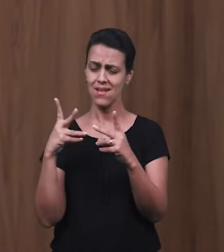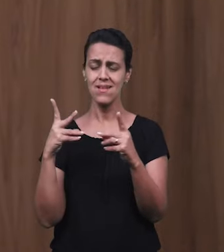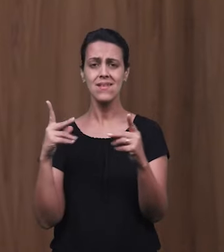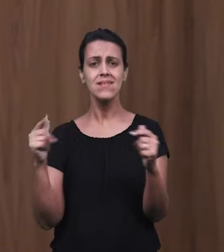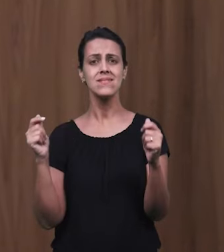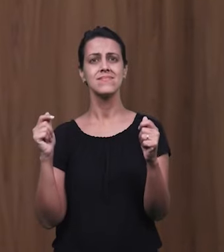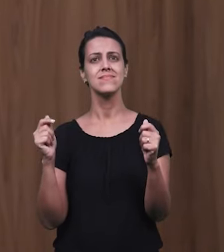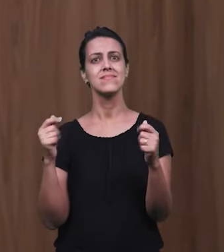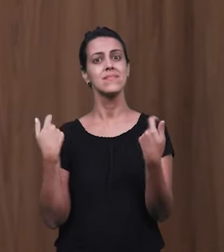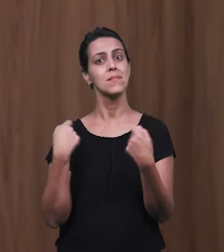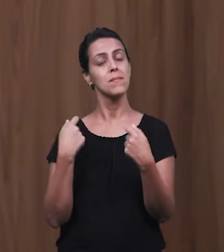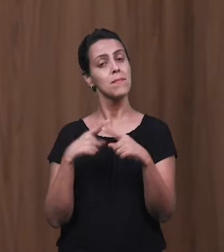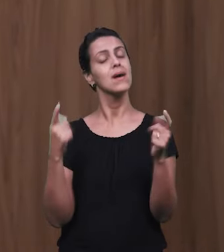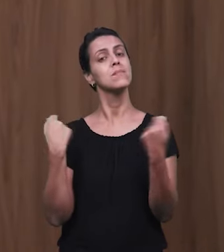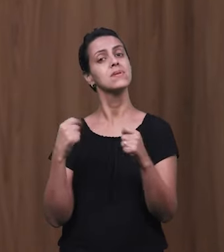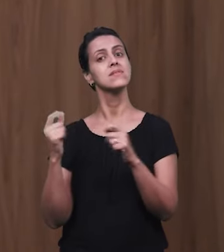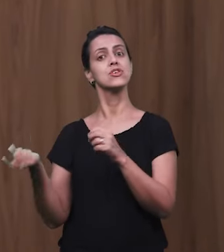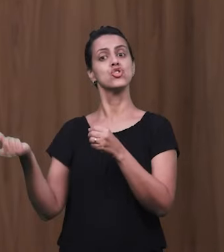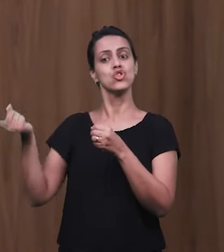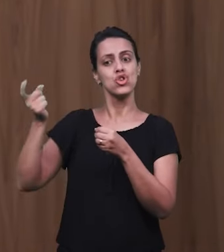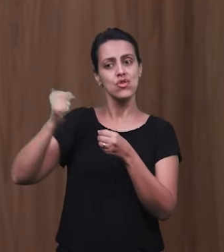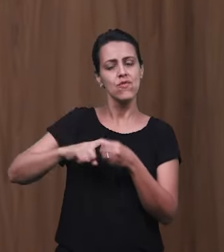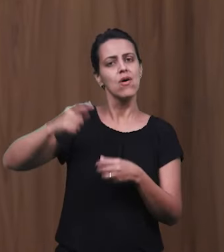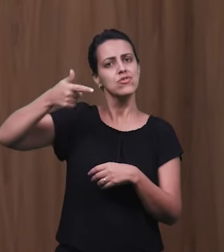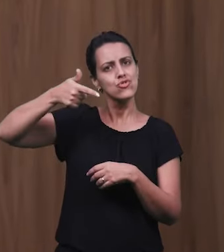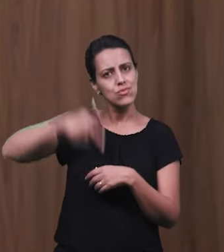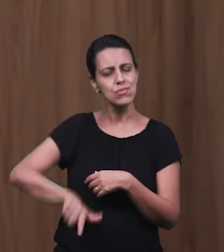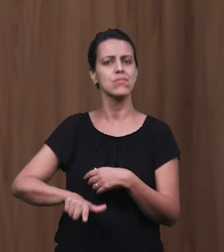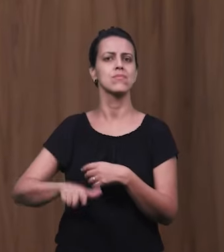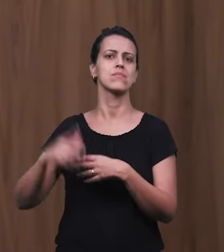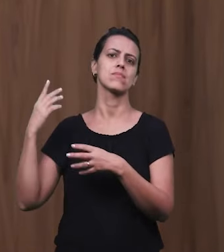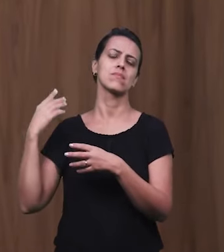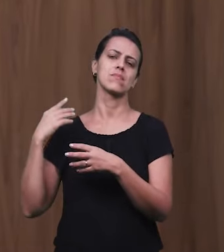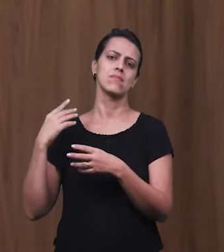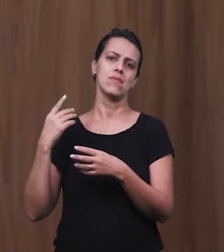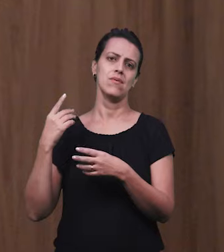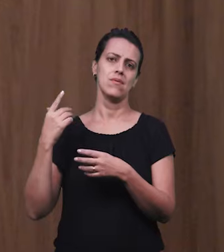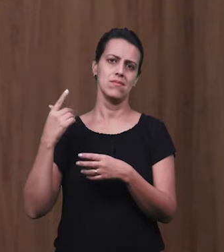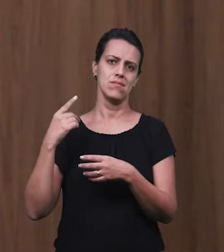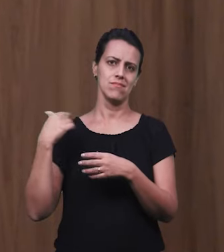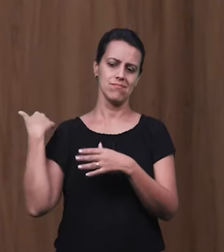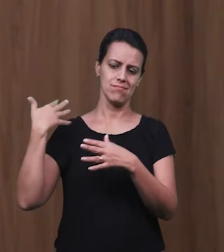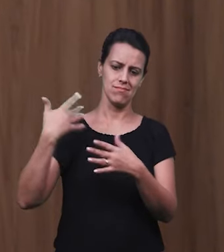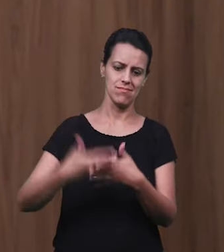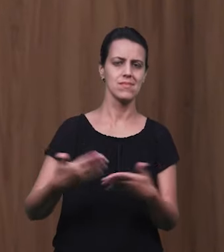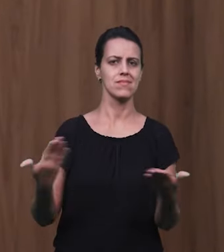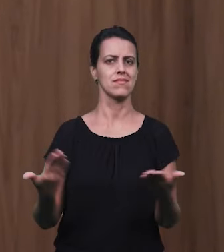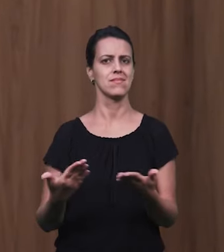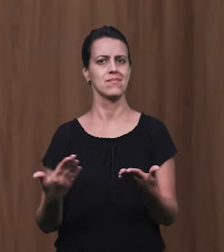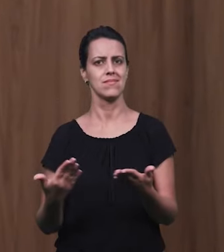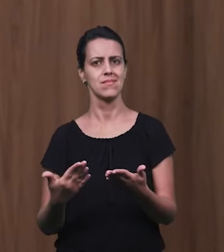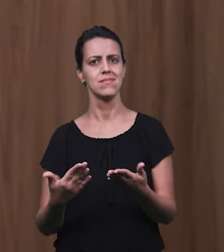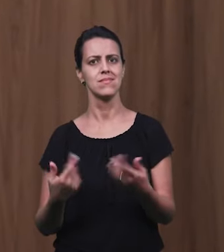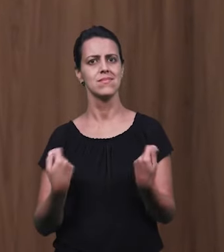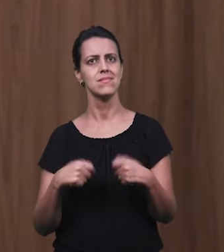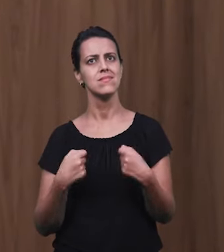houve a necessidade de recuperar. Então, o que se perdeu no meio da história, aquilo que